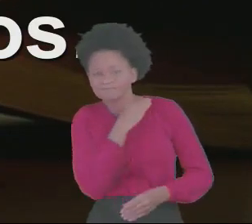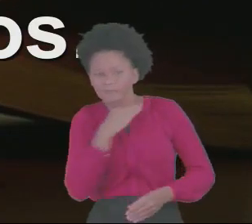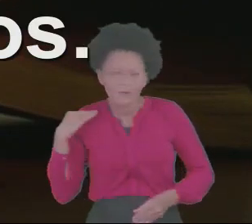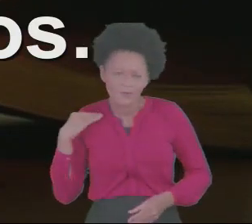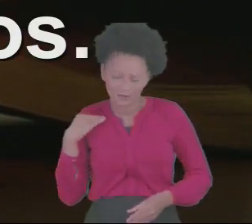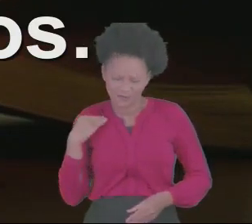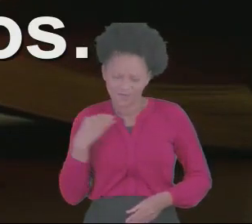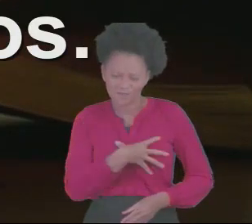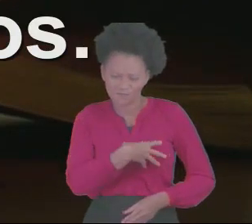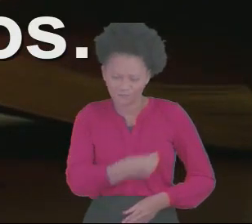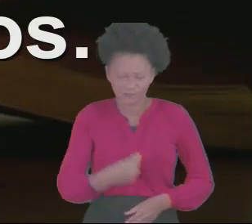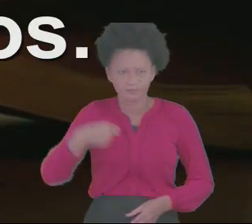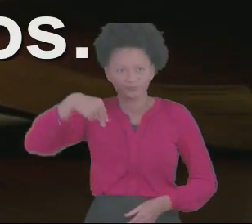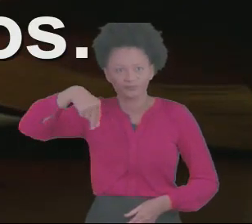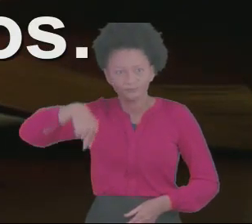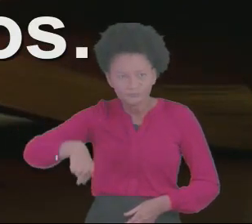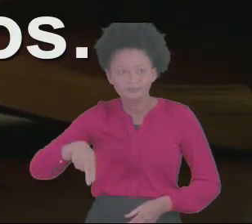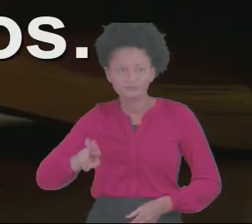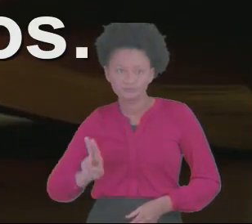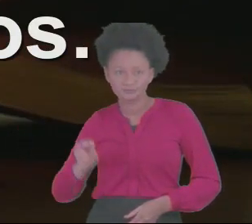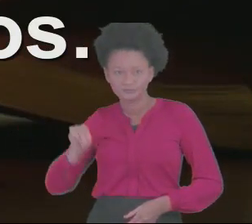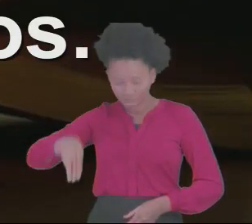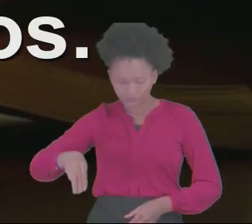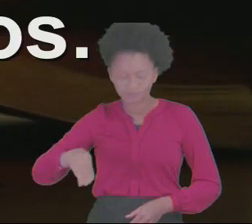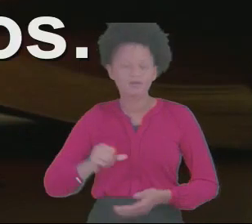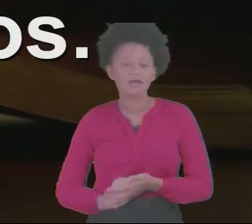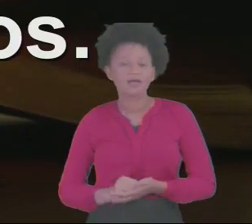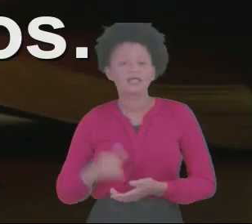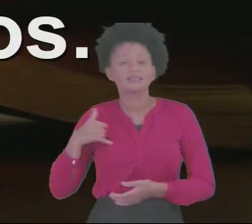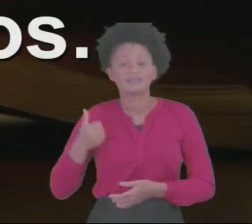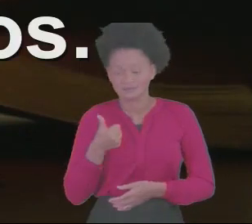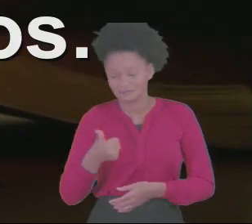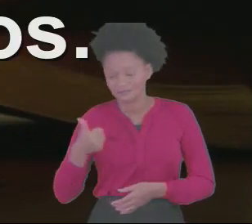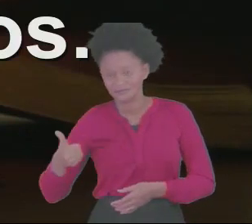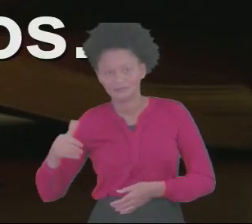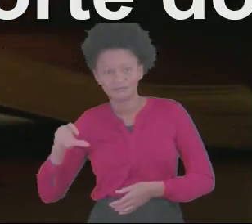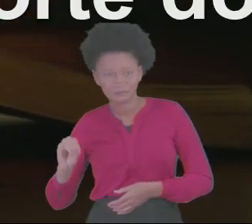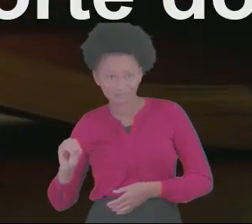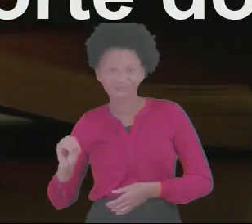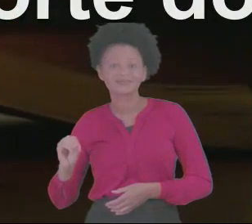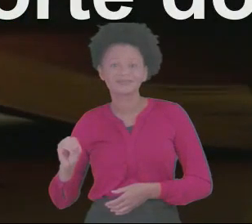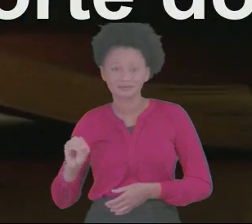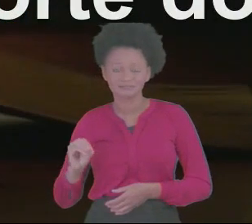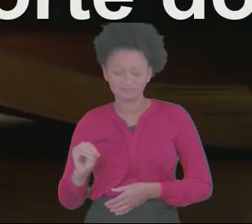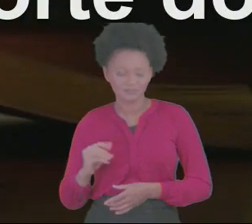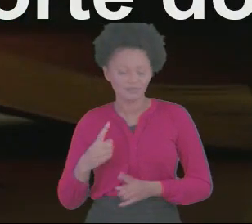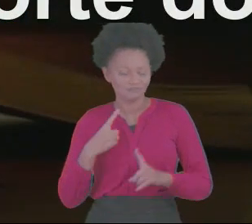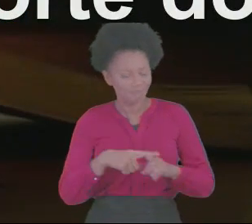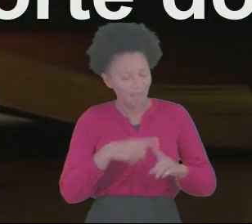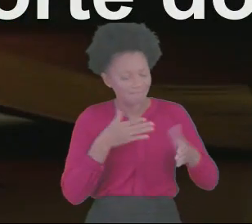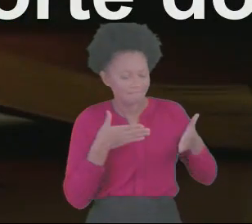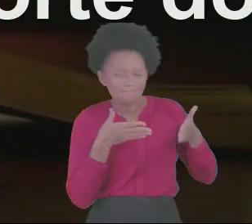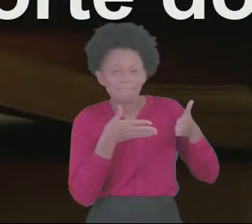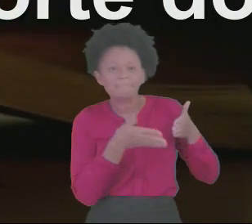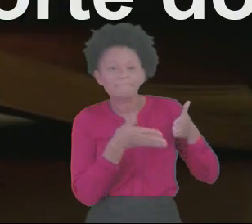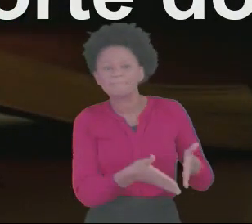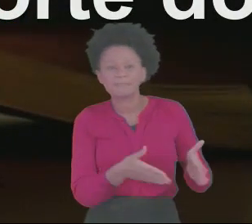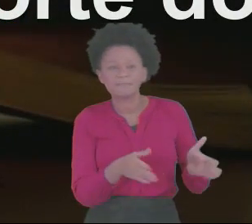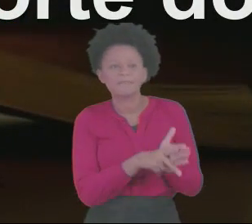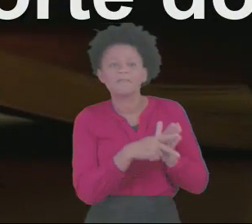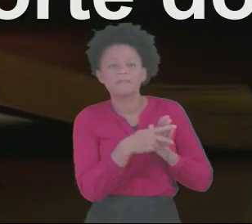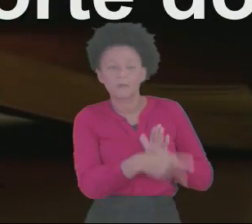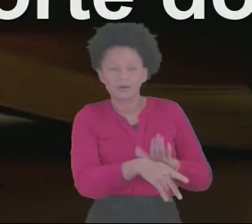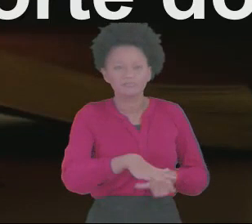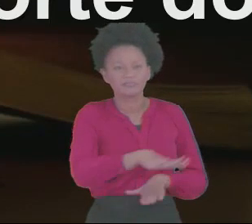num servo do Senhor com a idade de cento e dez anos e sepultaram no termo da sua